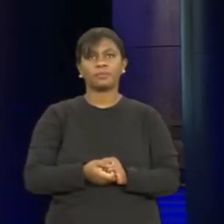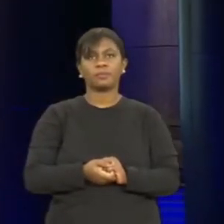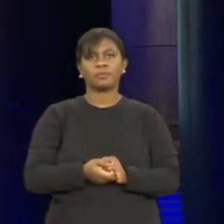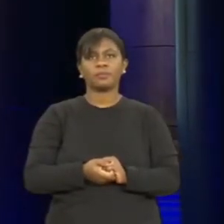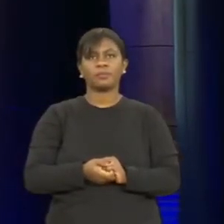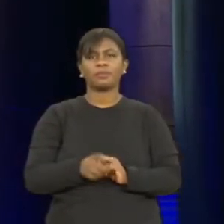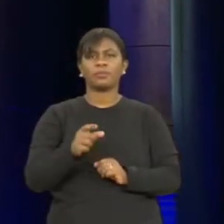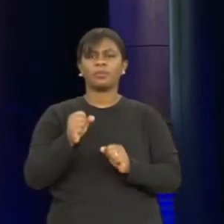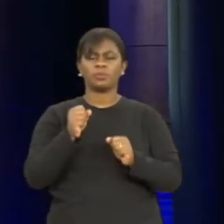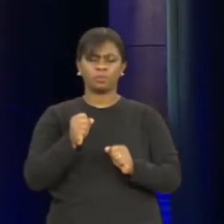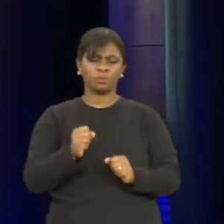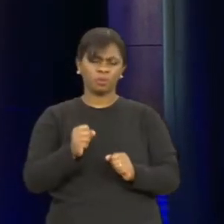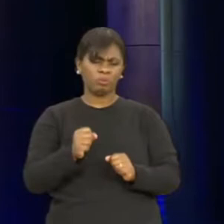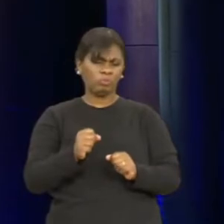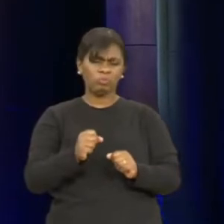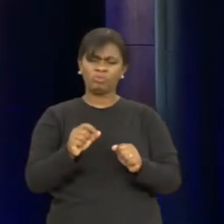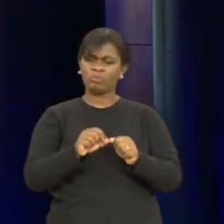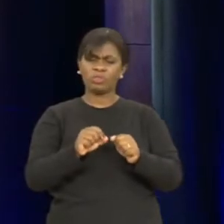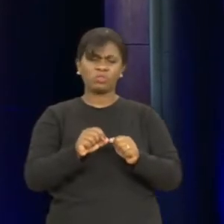Você pode ser o que você quiser.